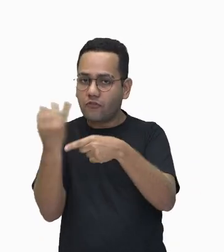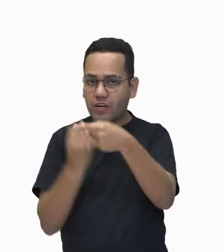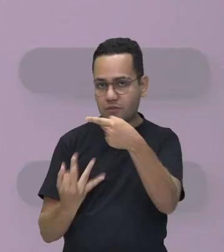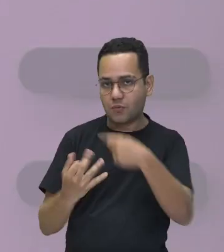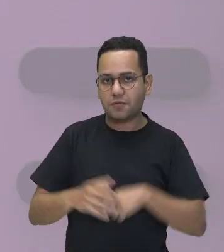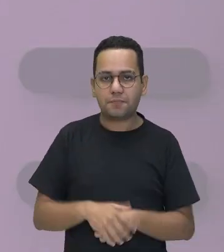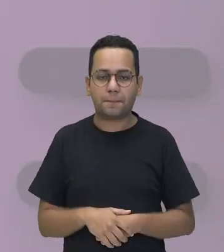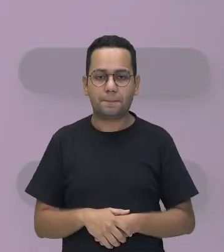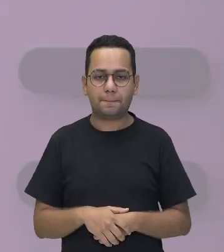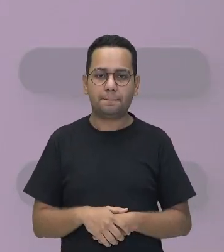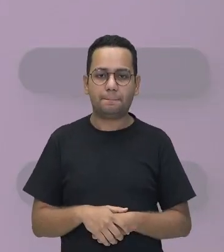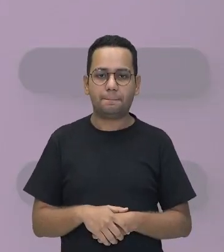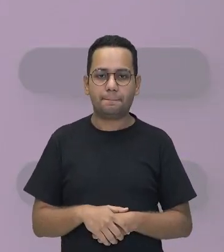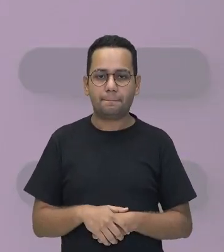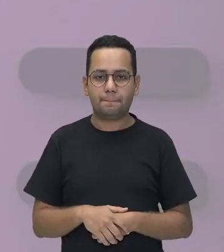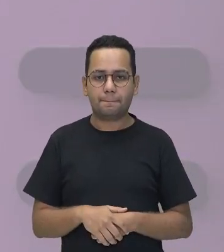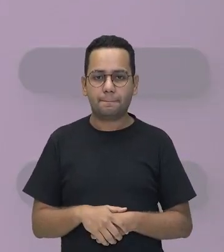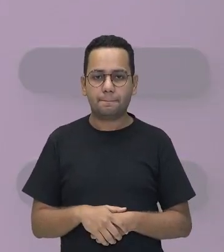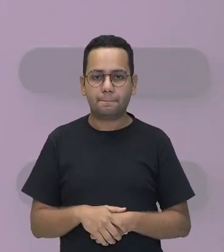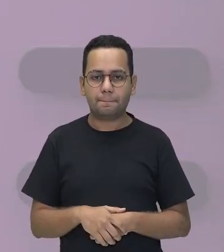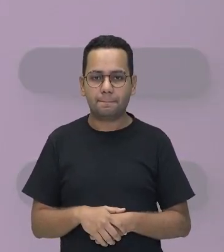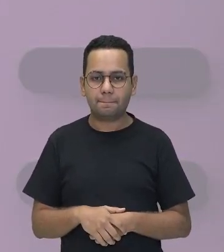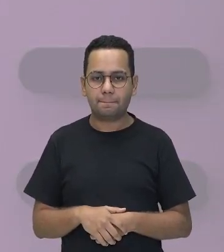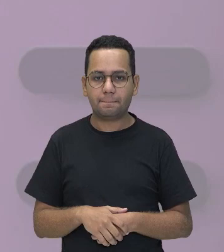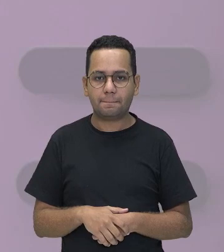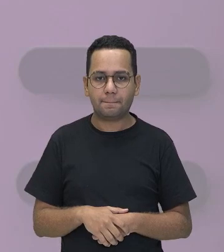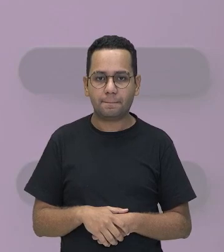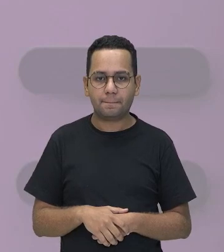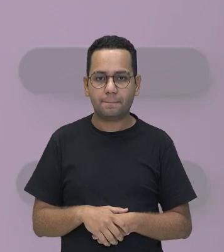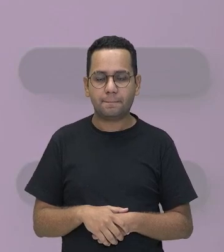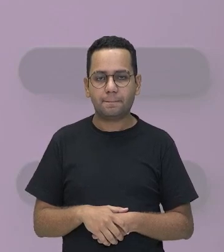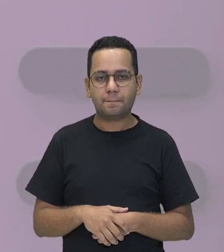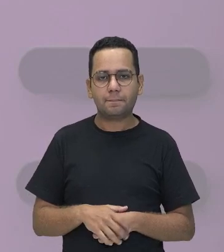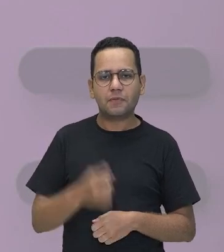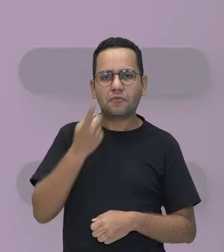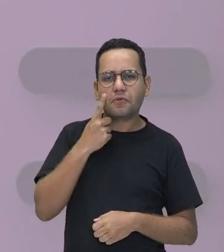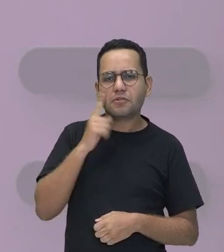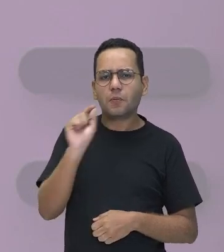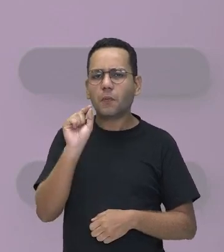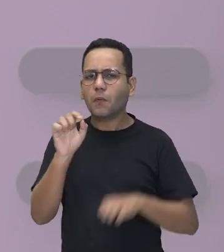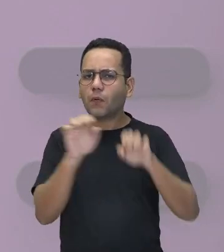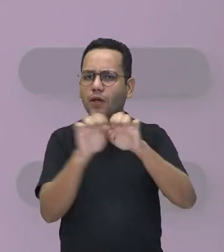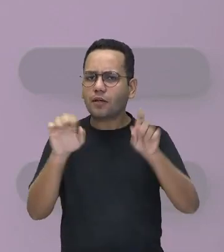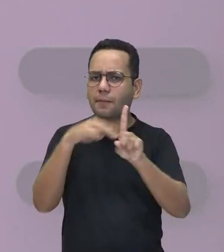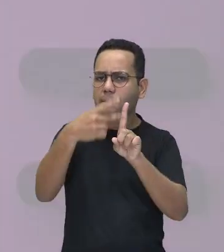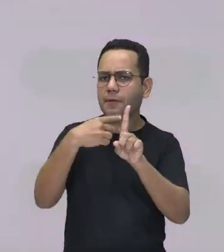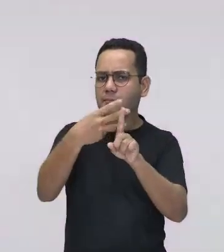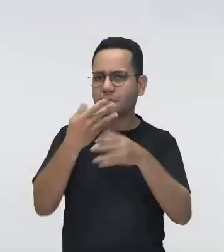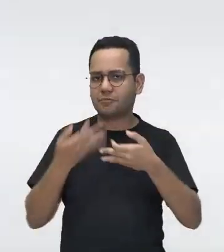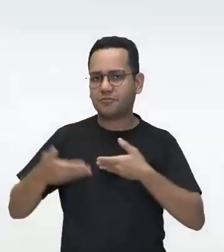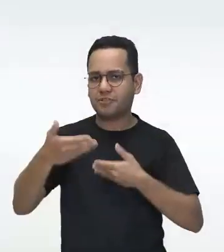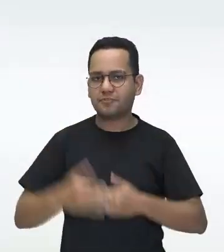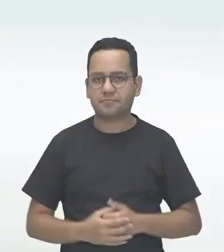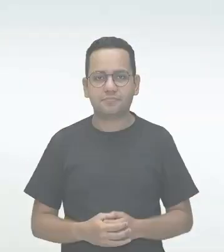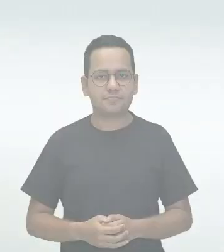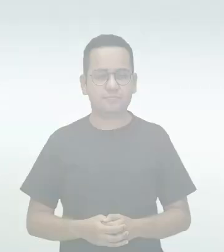fracionários Ok então vamos ver o que é uma equação exponencial Acompanha comigo